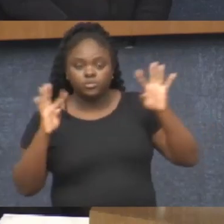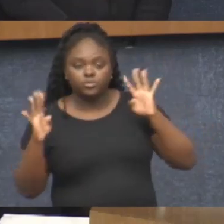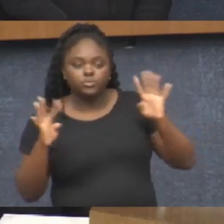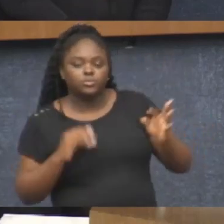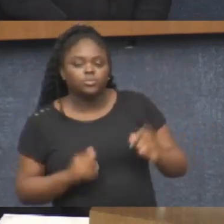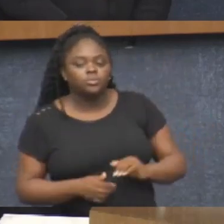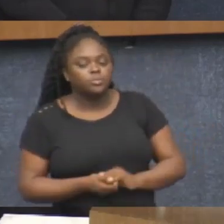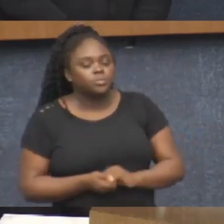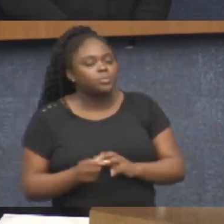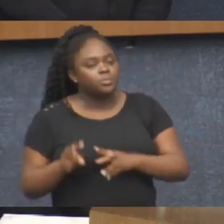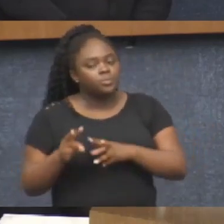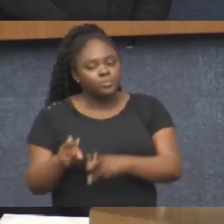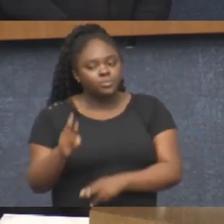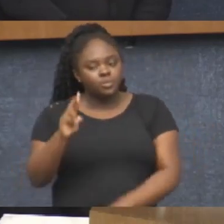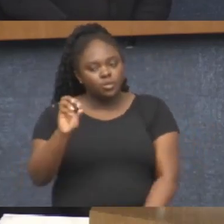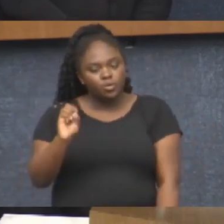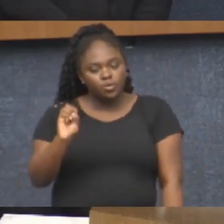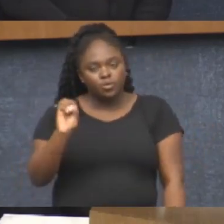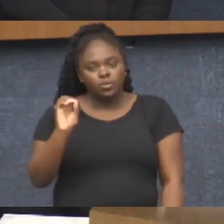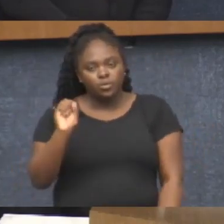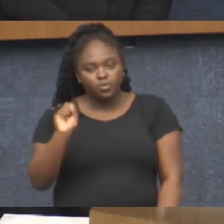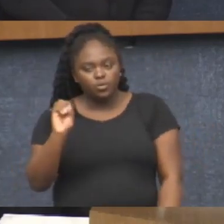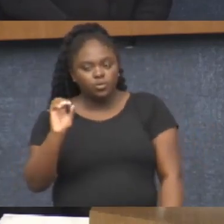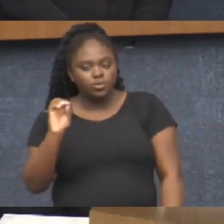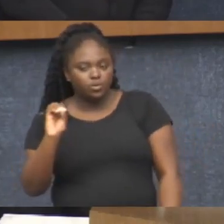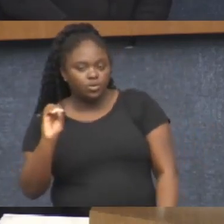com Rosânia Ana Predeira há 20 anos,